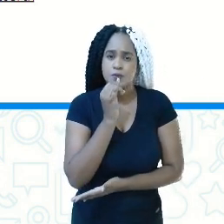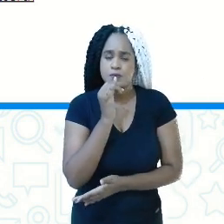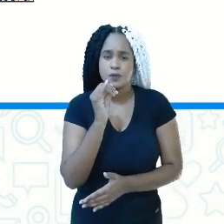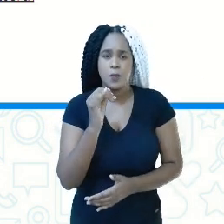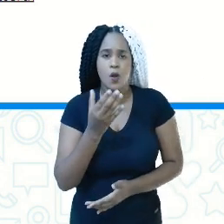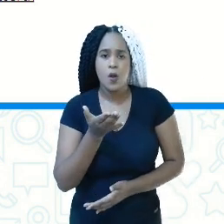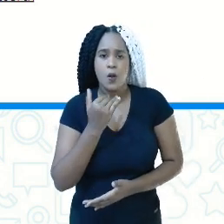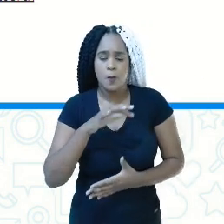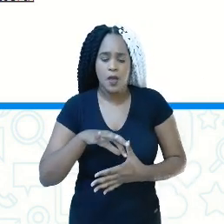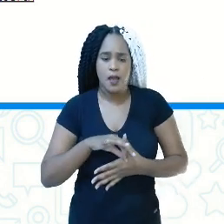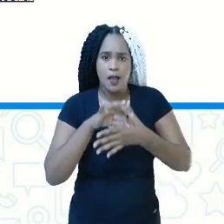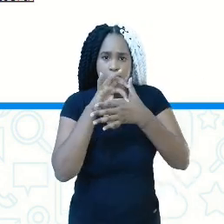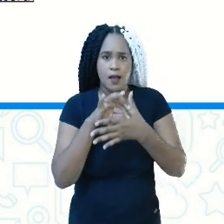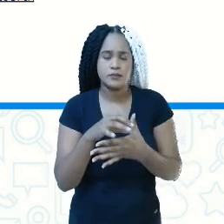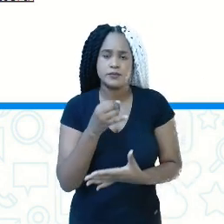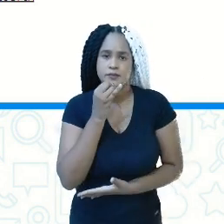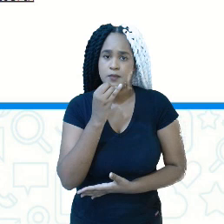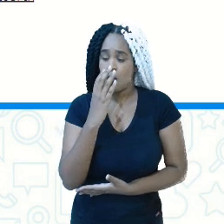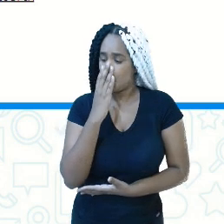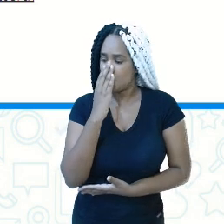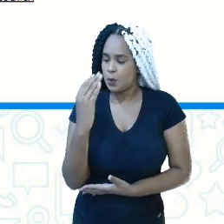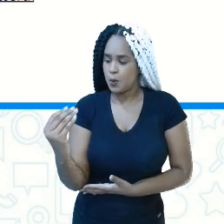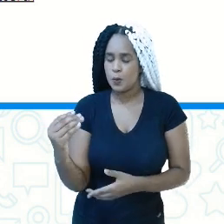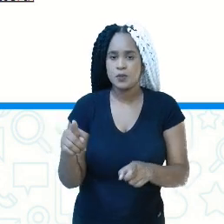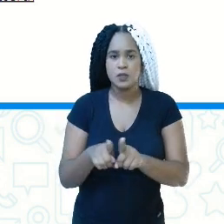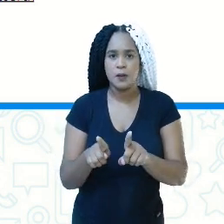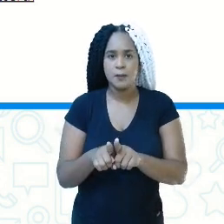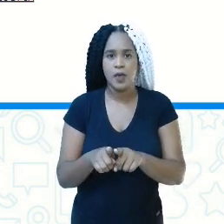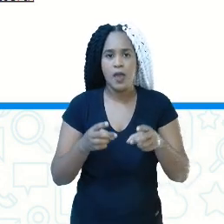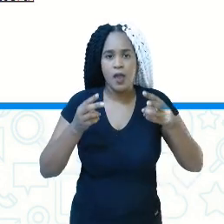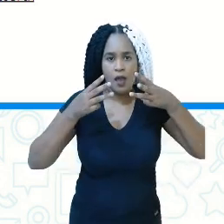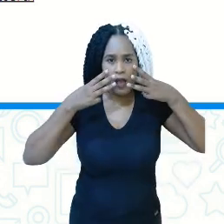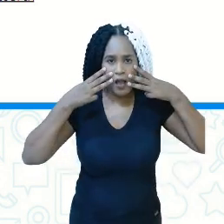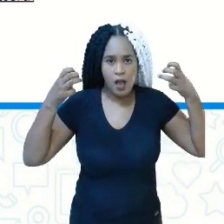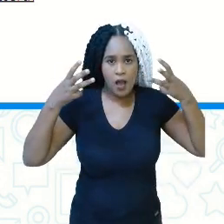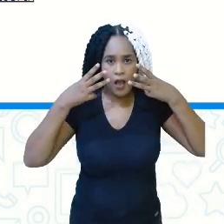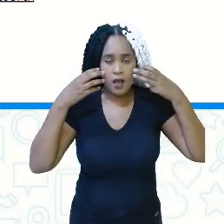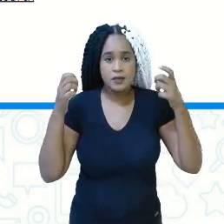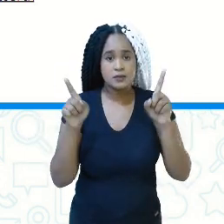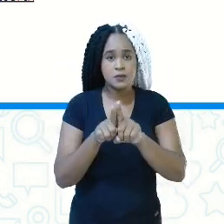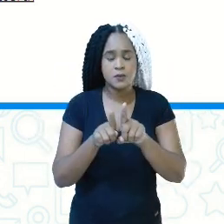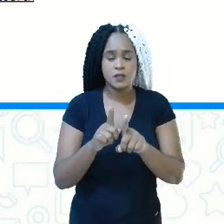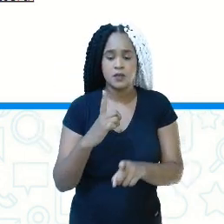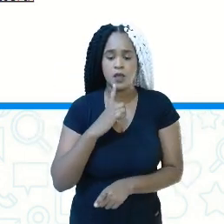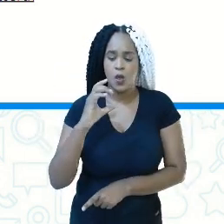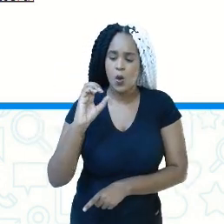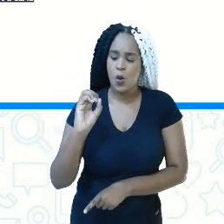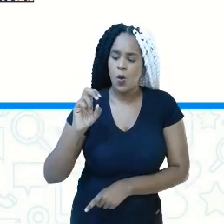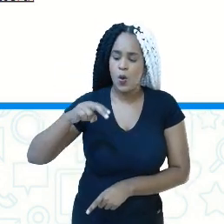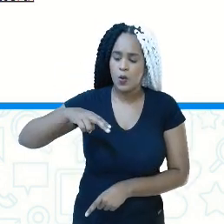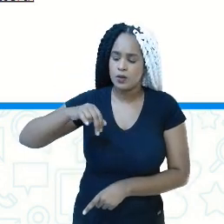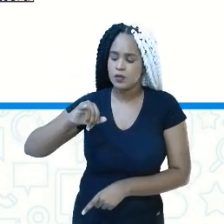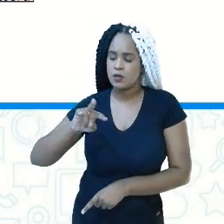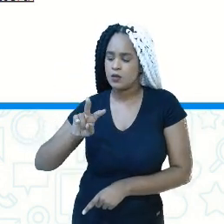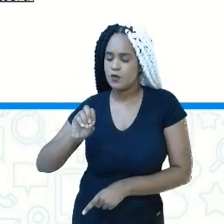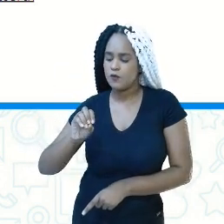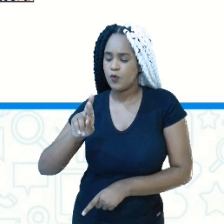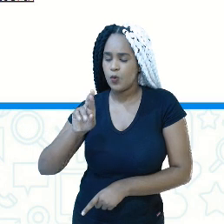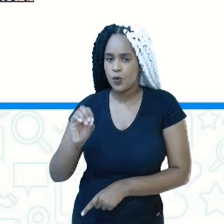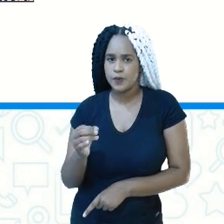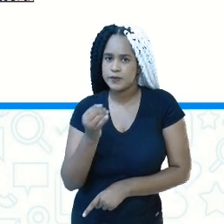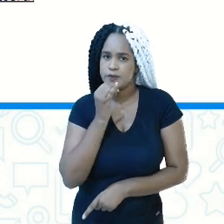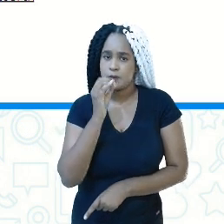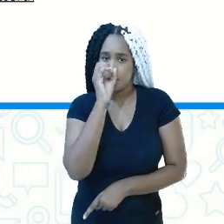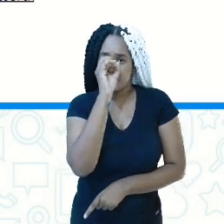um felino, que eu não consigo identificar, acho que é um lince pelo jeito dele. E nós temos os onívoros, né? Então, nós temos o